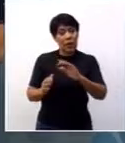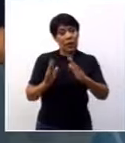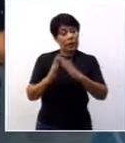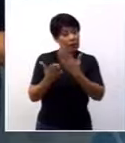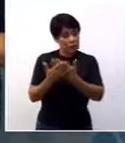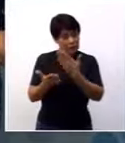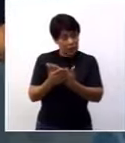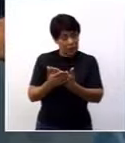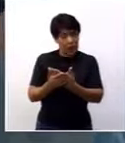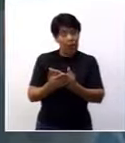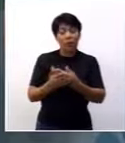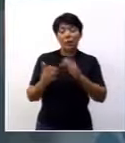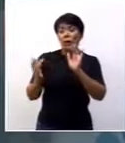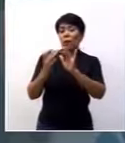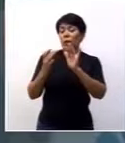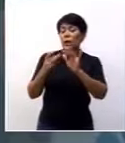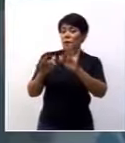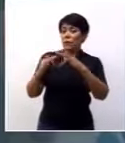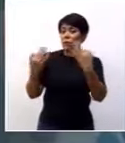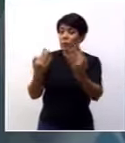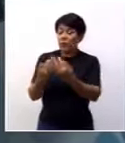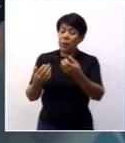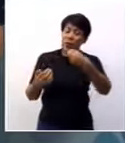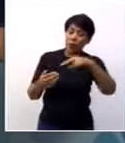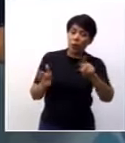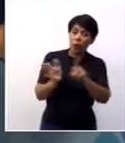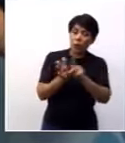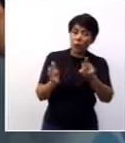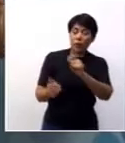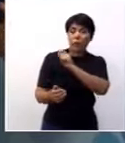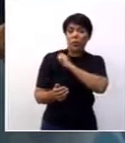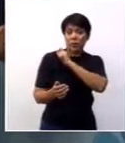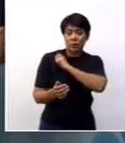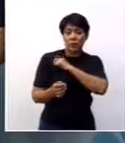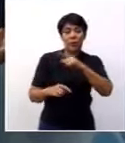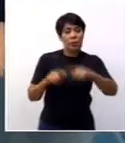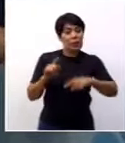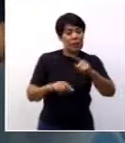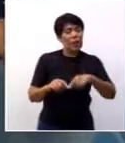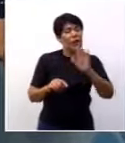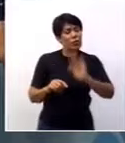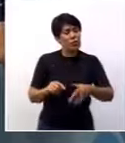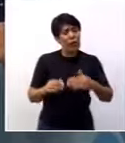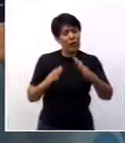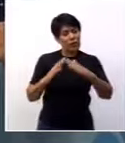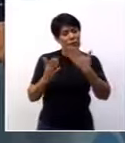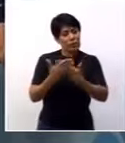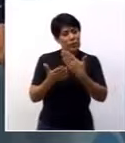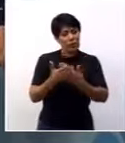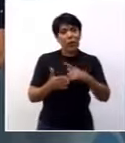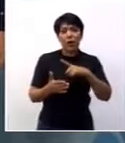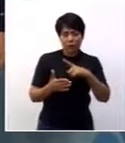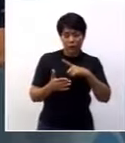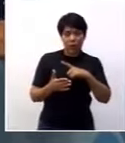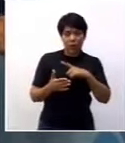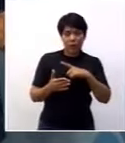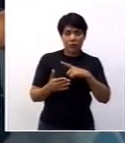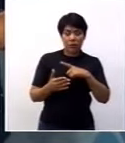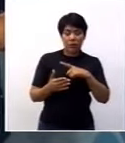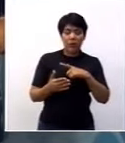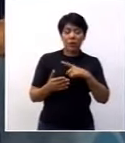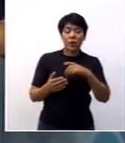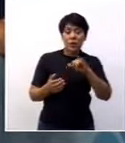em contato com os pais, com os alunos, e esse material já está na escola para ser distribuído, tá? Então, quem não tem ainda